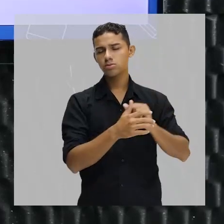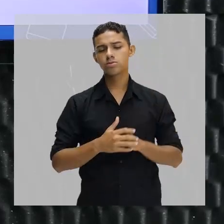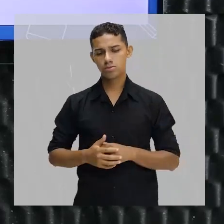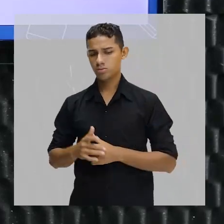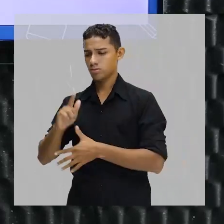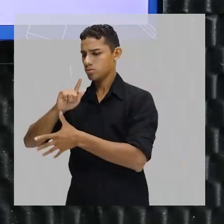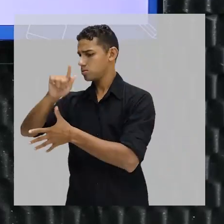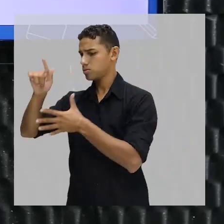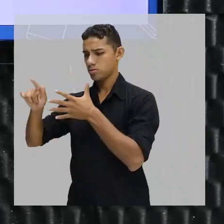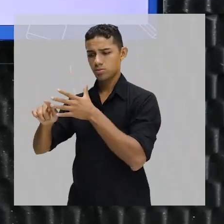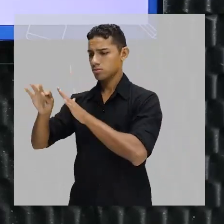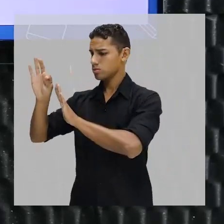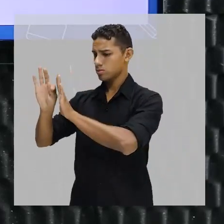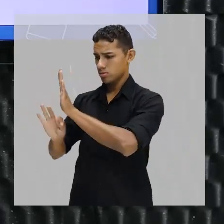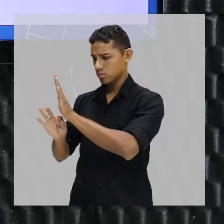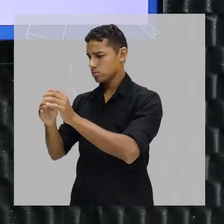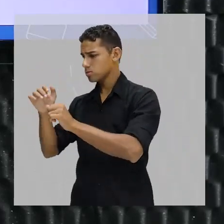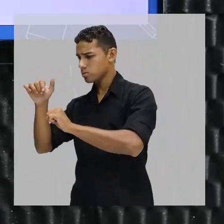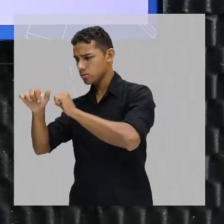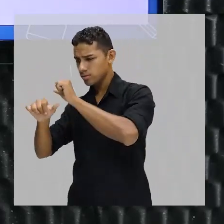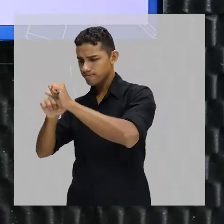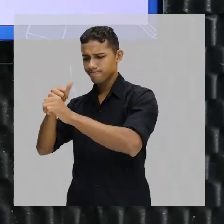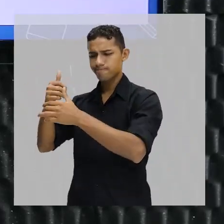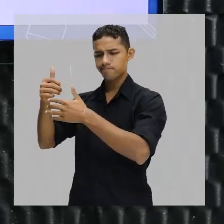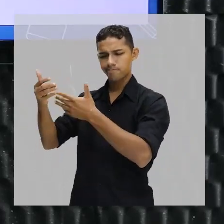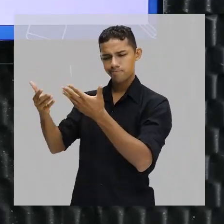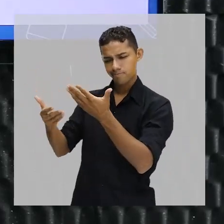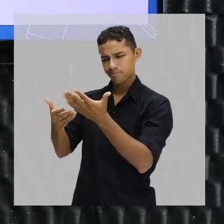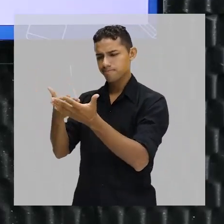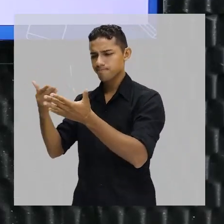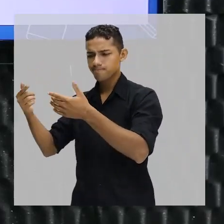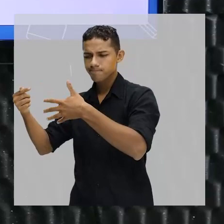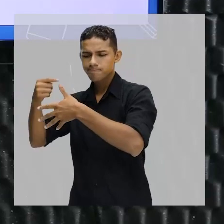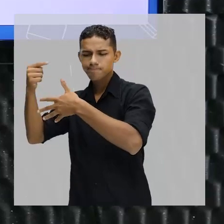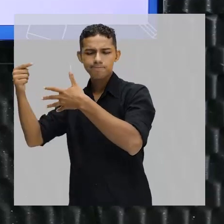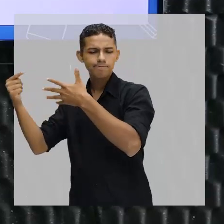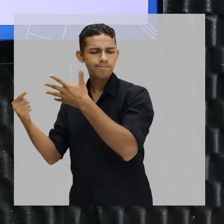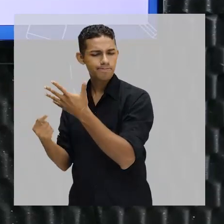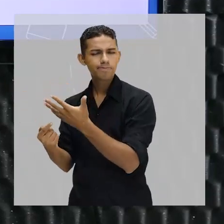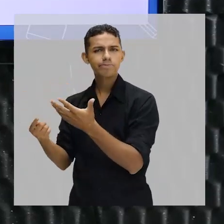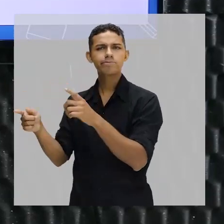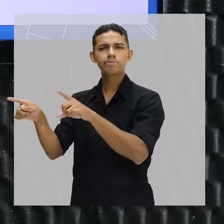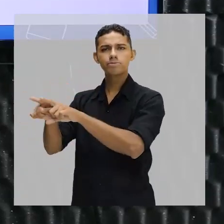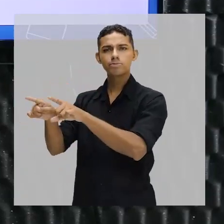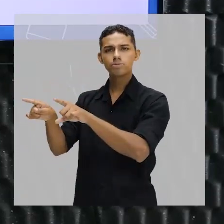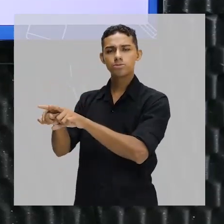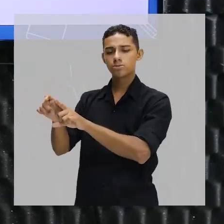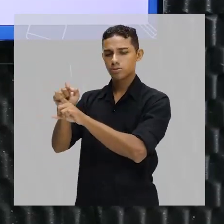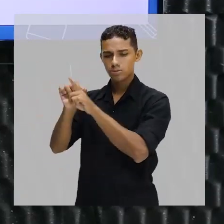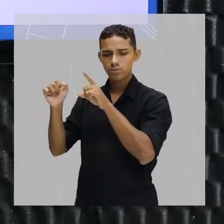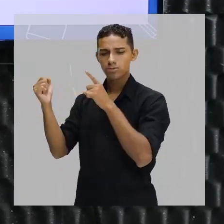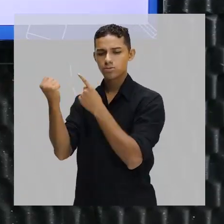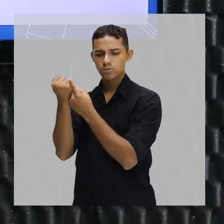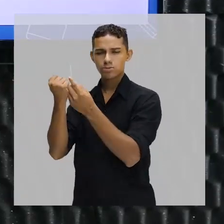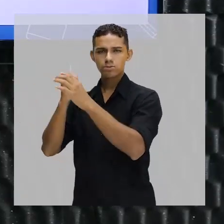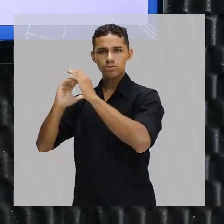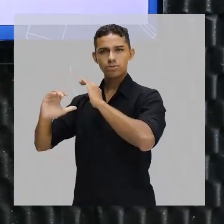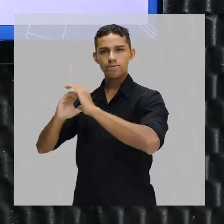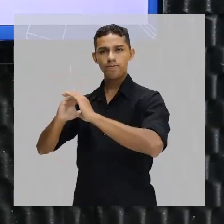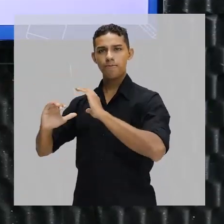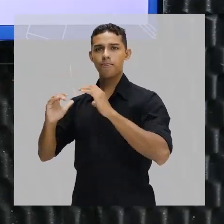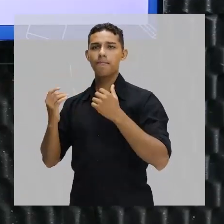gêneros textuais não, são mais maleáveis, né? Eles estão mais ligados à questão sociocomunicativa.